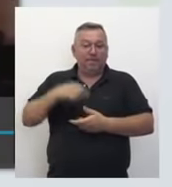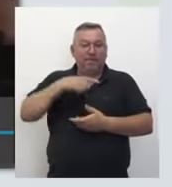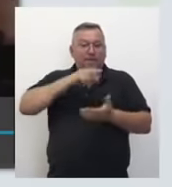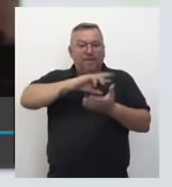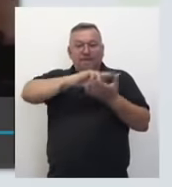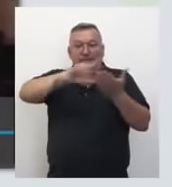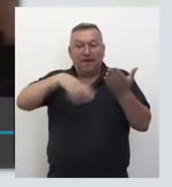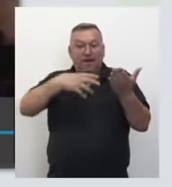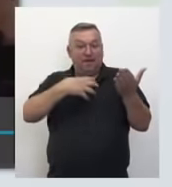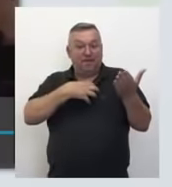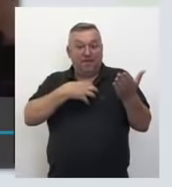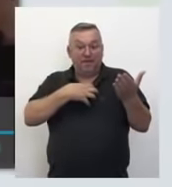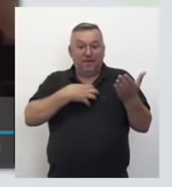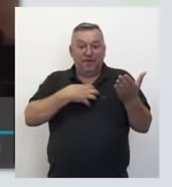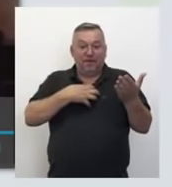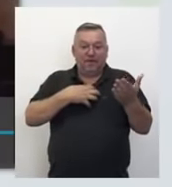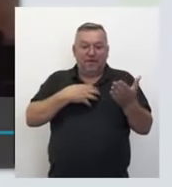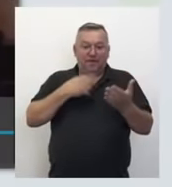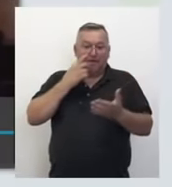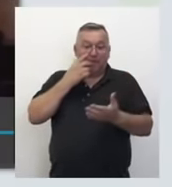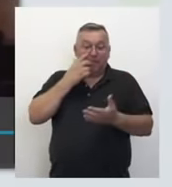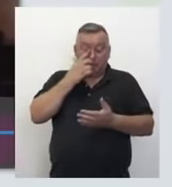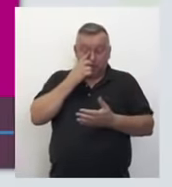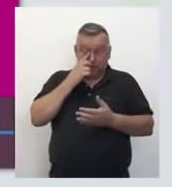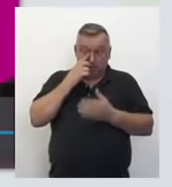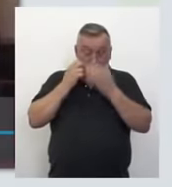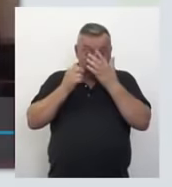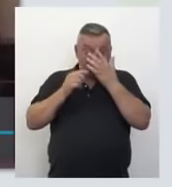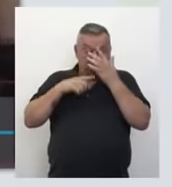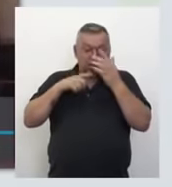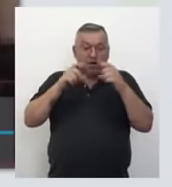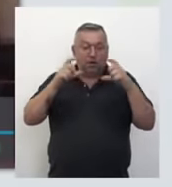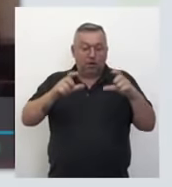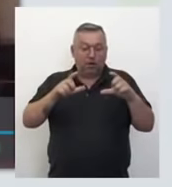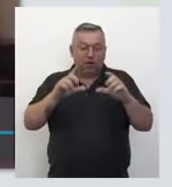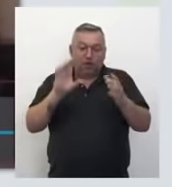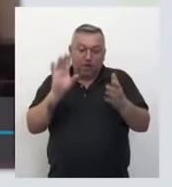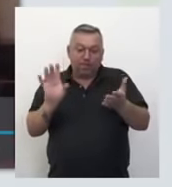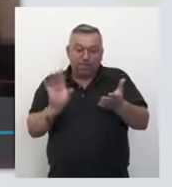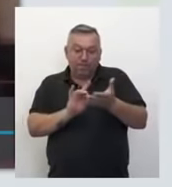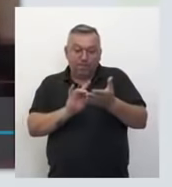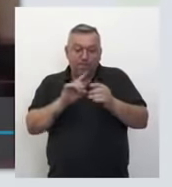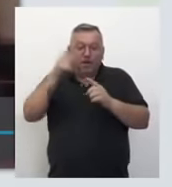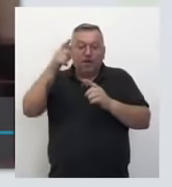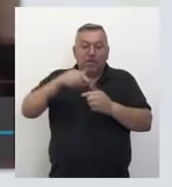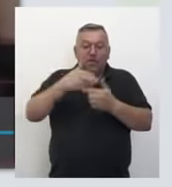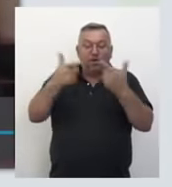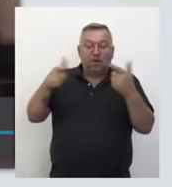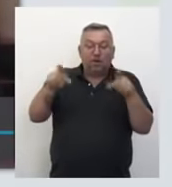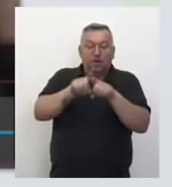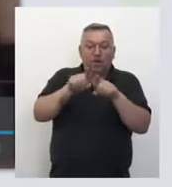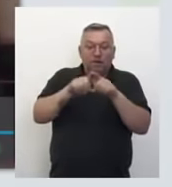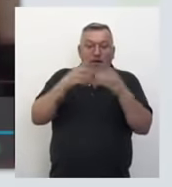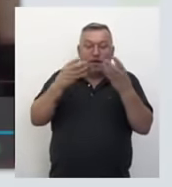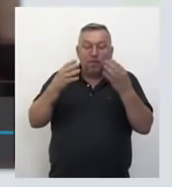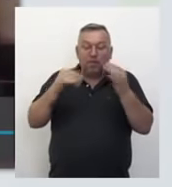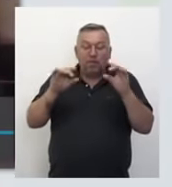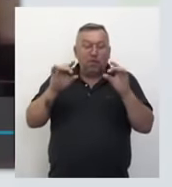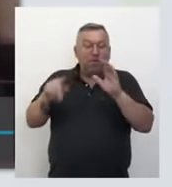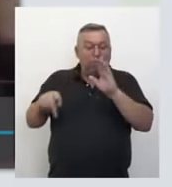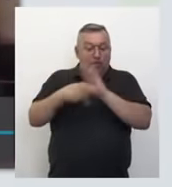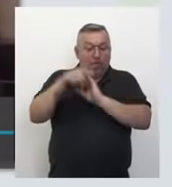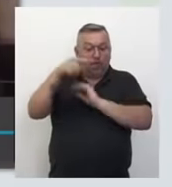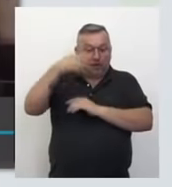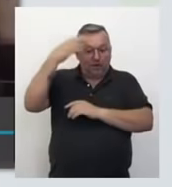várias formas. Bom, aqui já colei, ó, já tá uma parte. Mas tem uma outra coisa que é muito típica aqui da minha